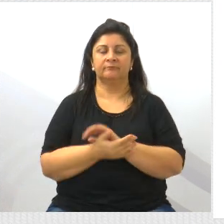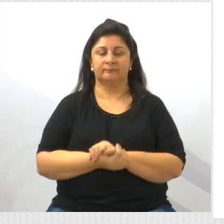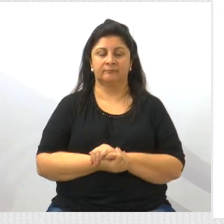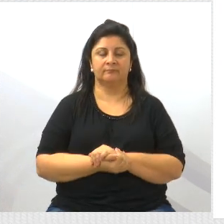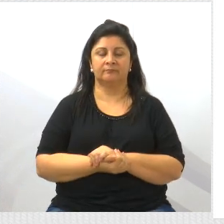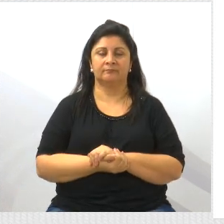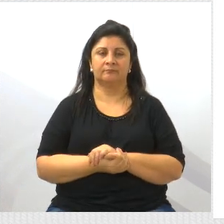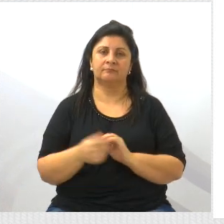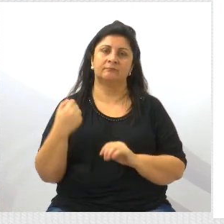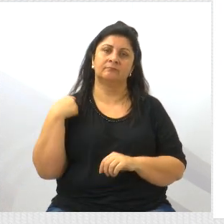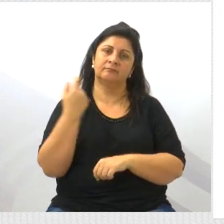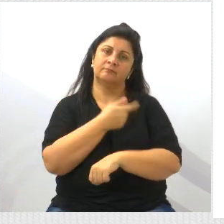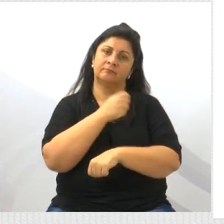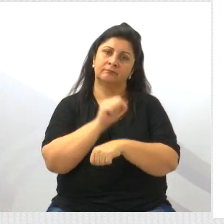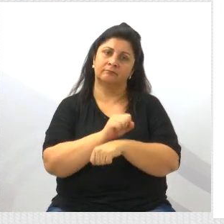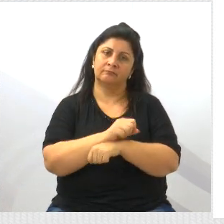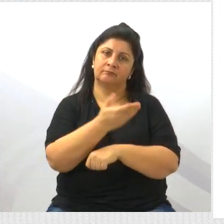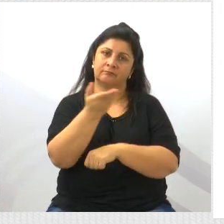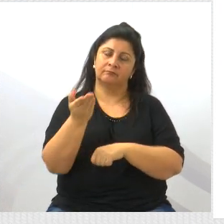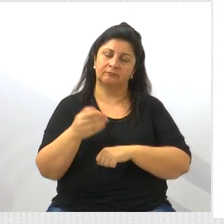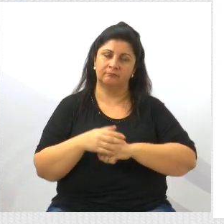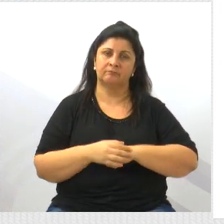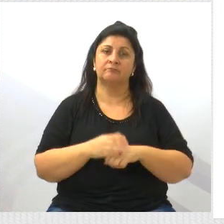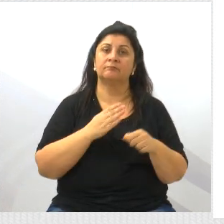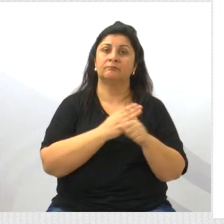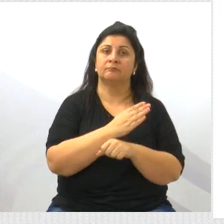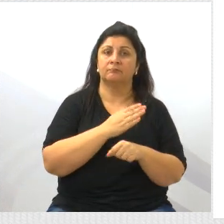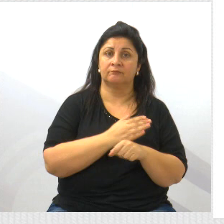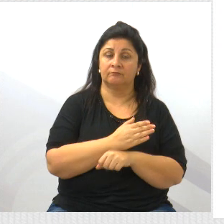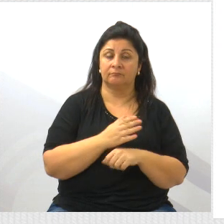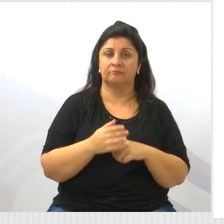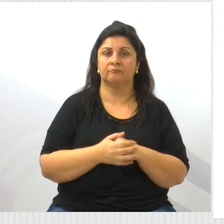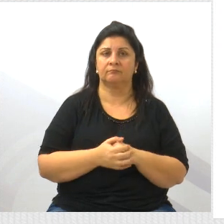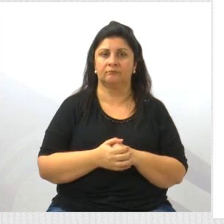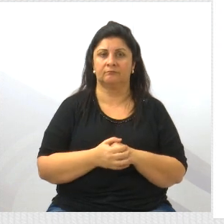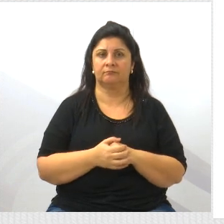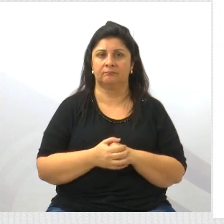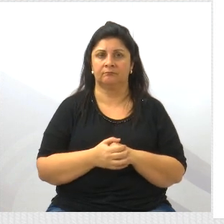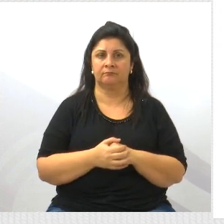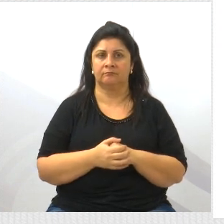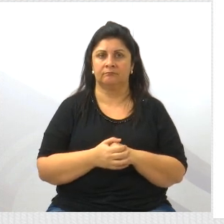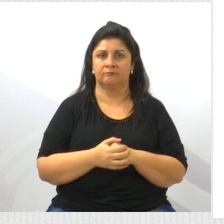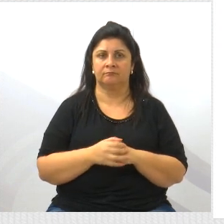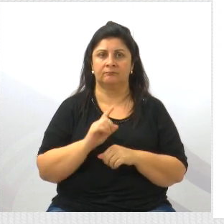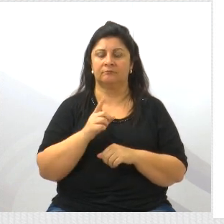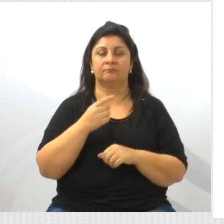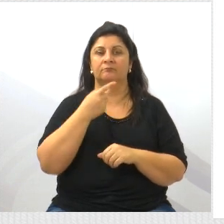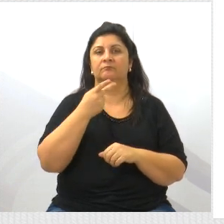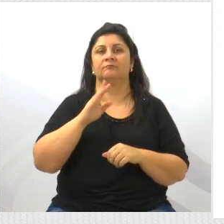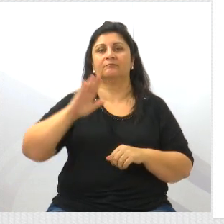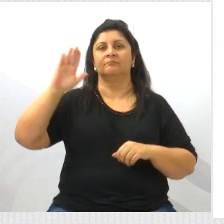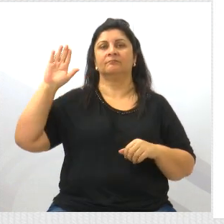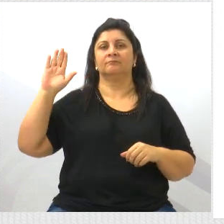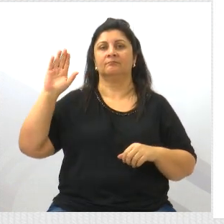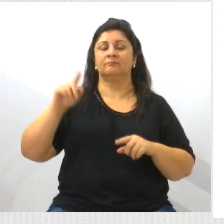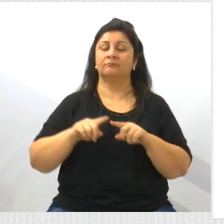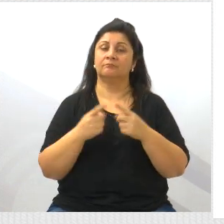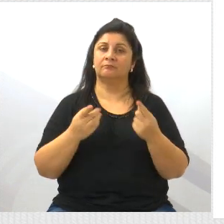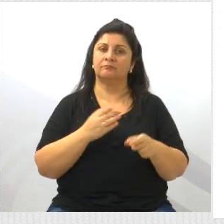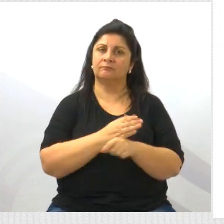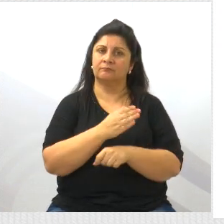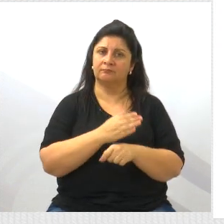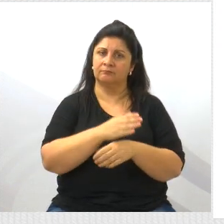que a gente espera de vocês. A participação, não só se candidatando, mas a participação